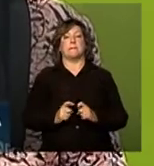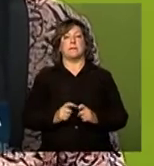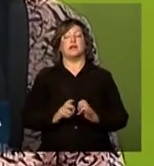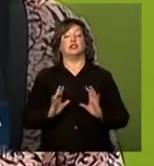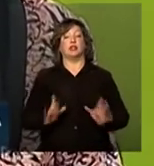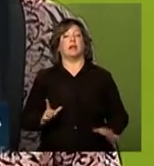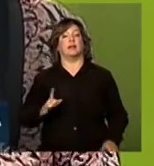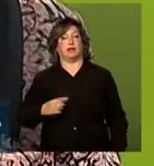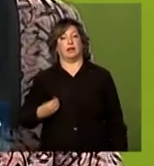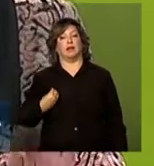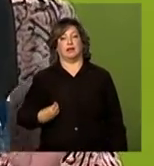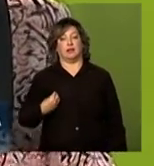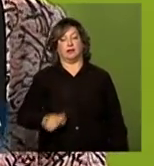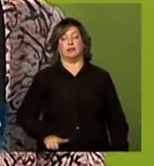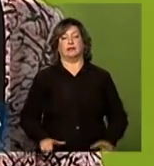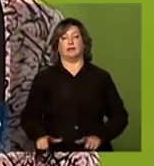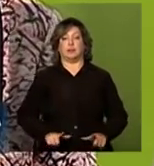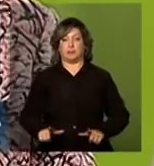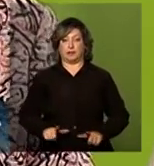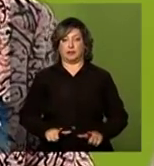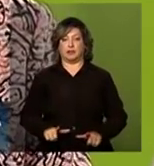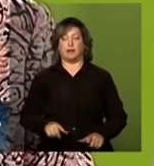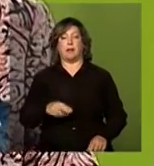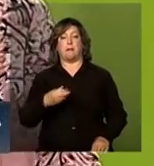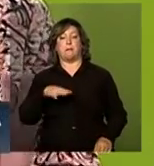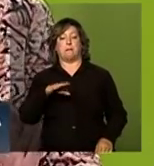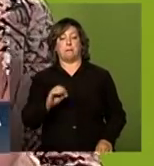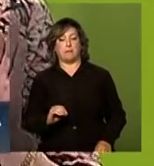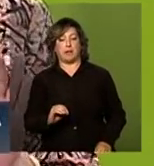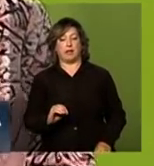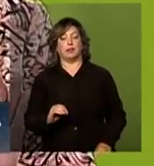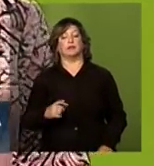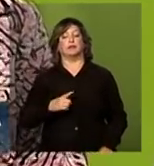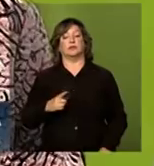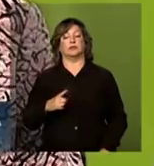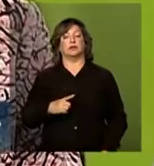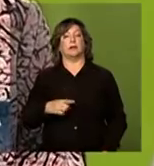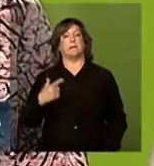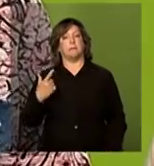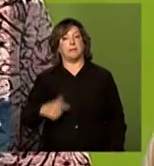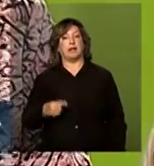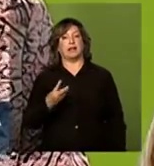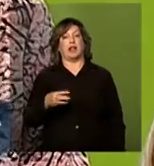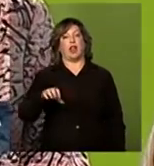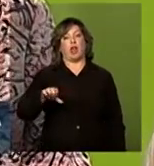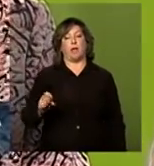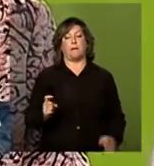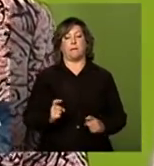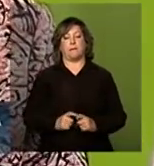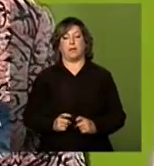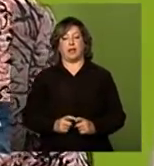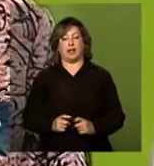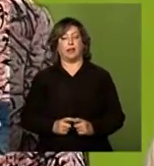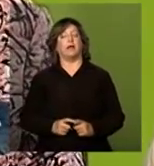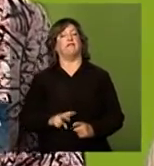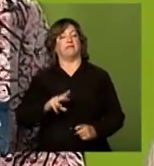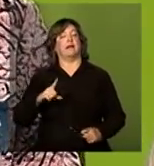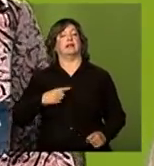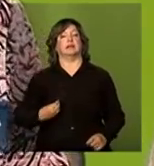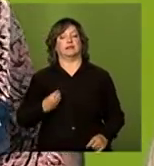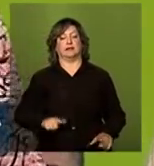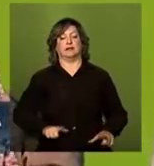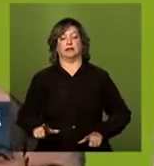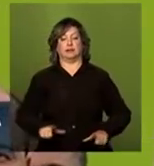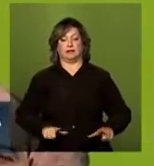estão trabalhando em março mais 39 médicos estarão em atividade